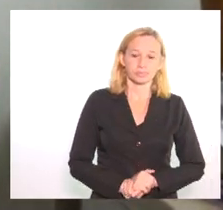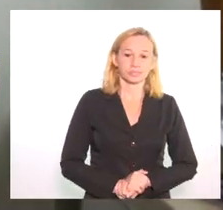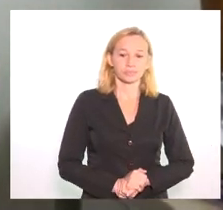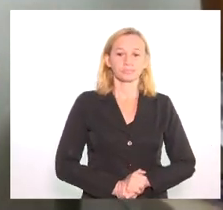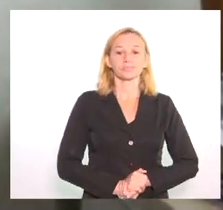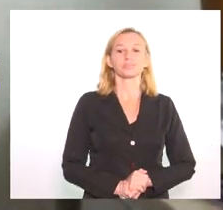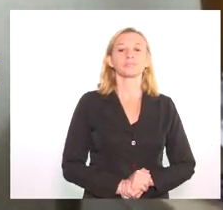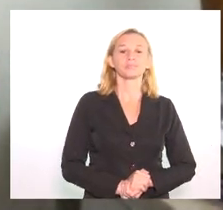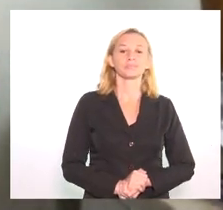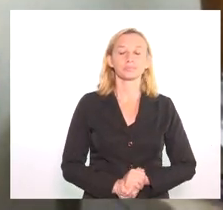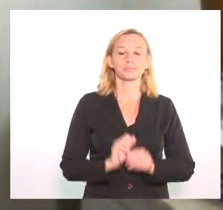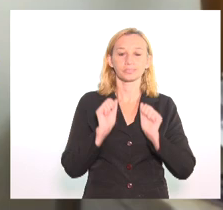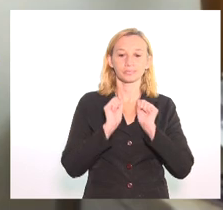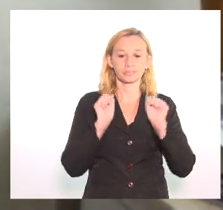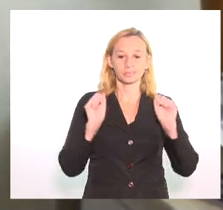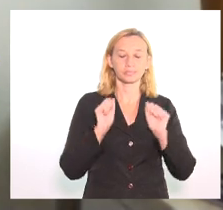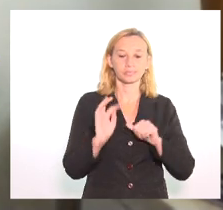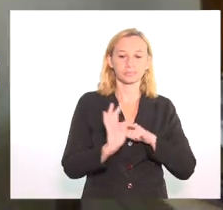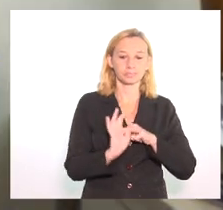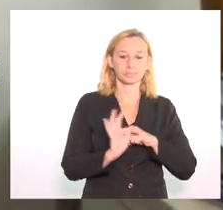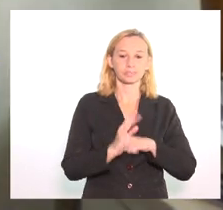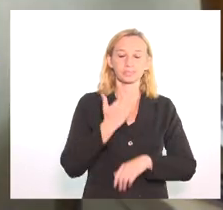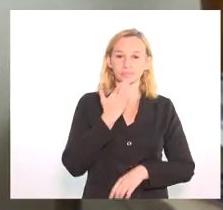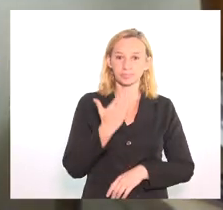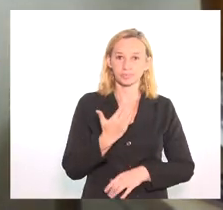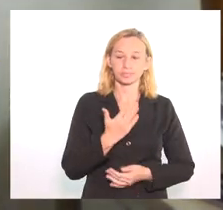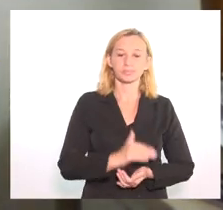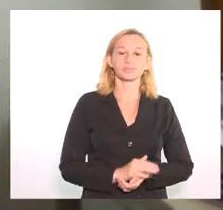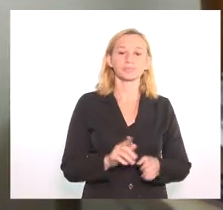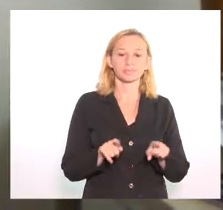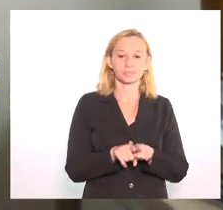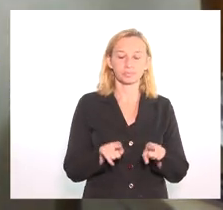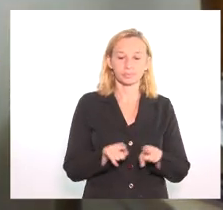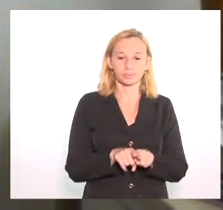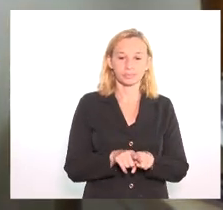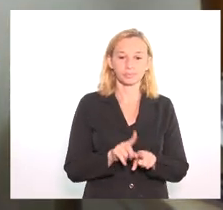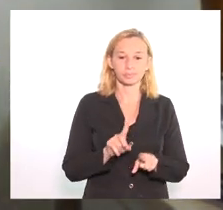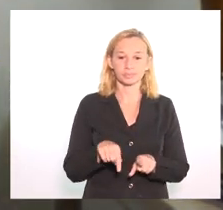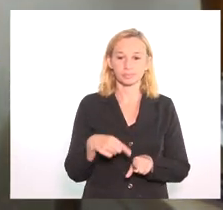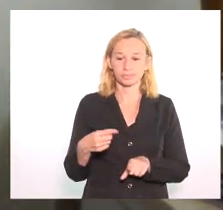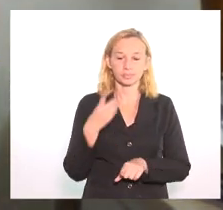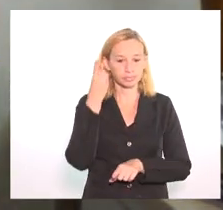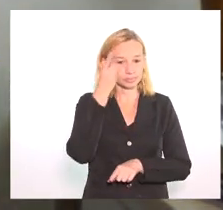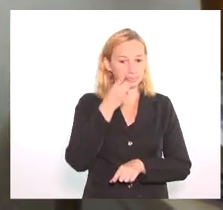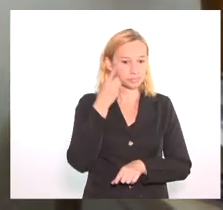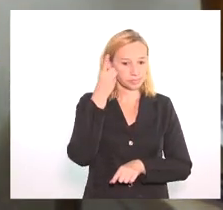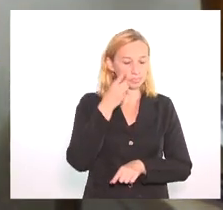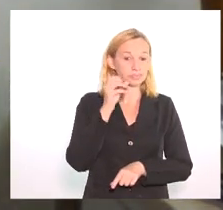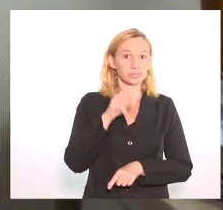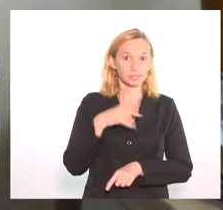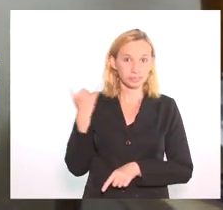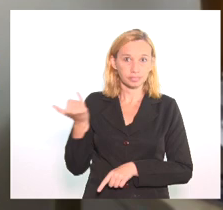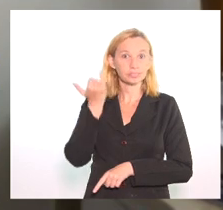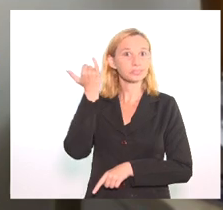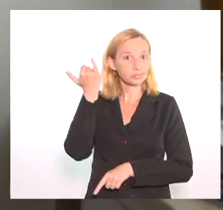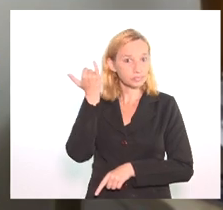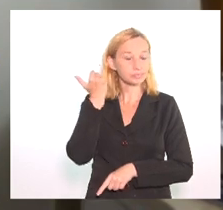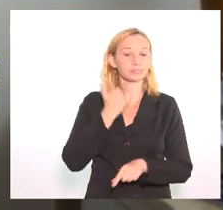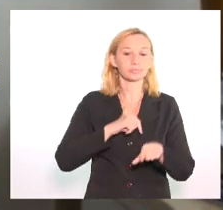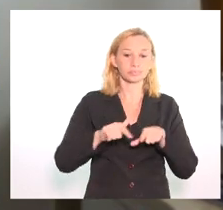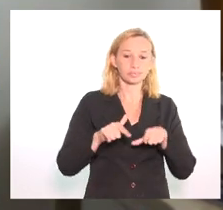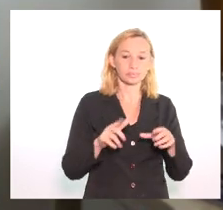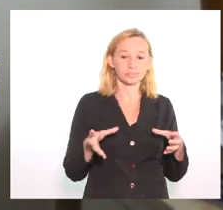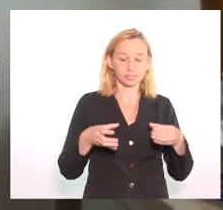a assessoria técnica. E pedir autorização também aos senhores deputados, que é importante que trabalhe